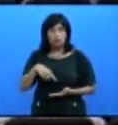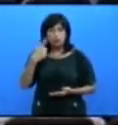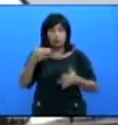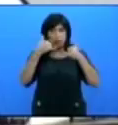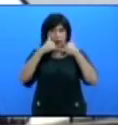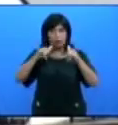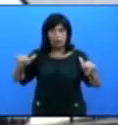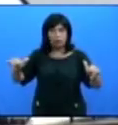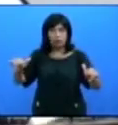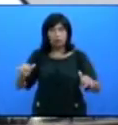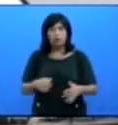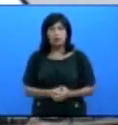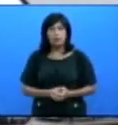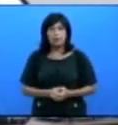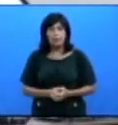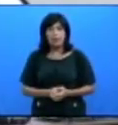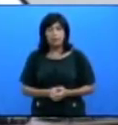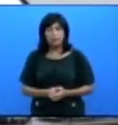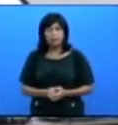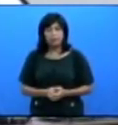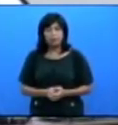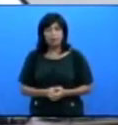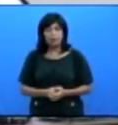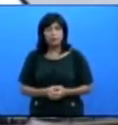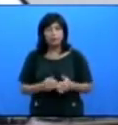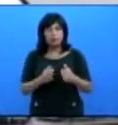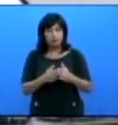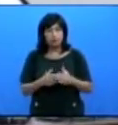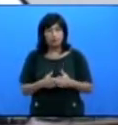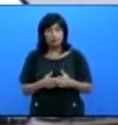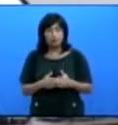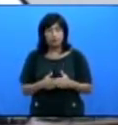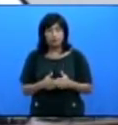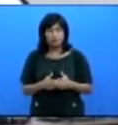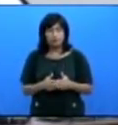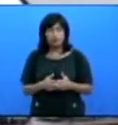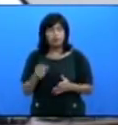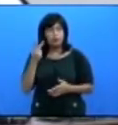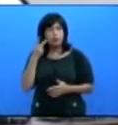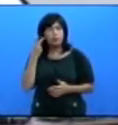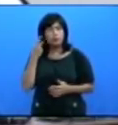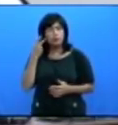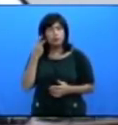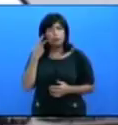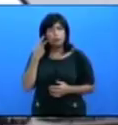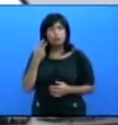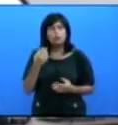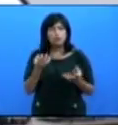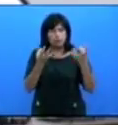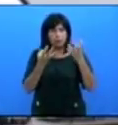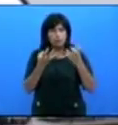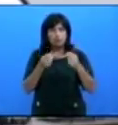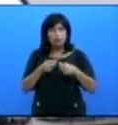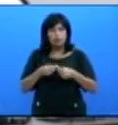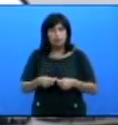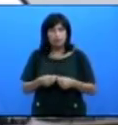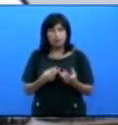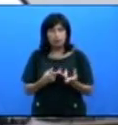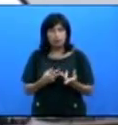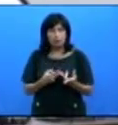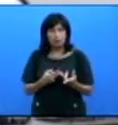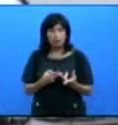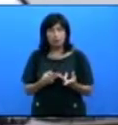se considera o presente projeto objeto de deliberação. Os vereadores e vereadoras que forem favoráveis, permaneçam como